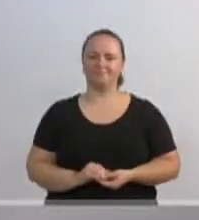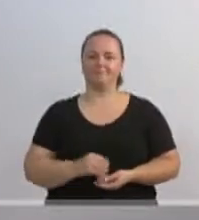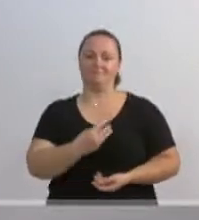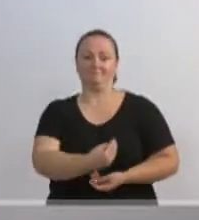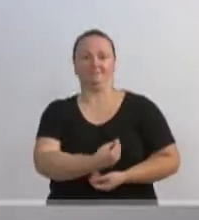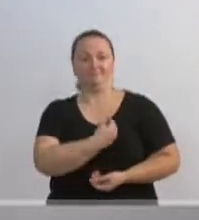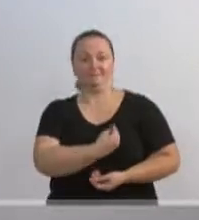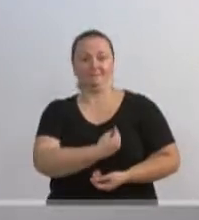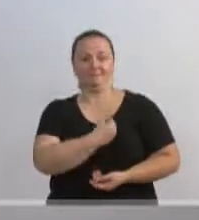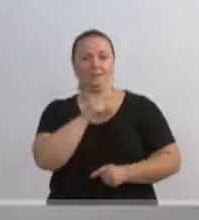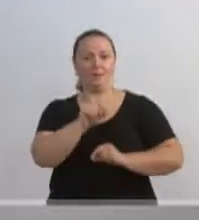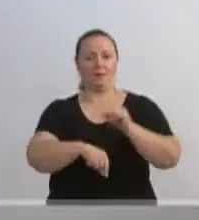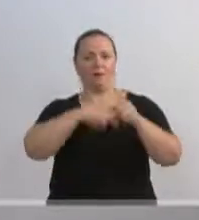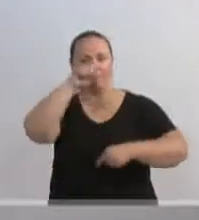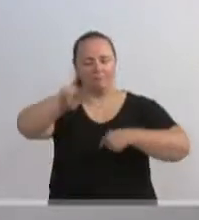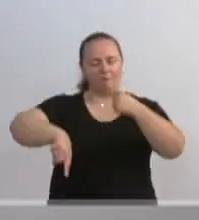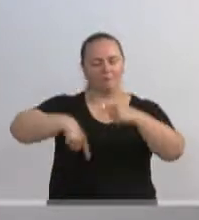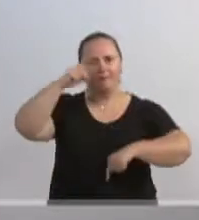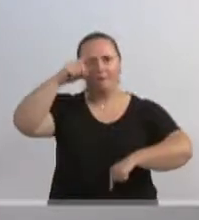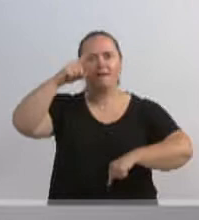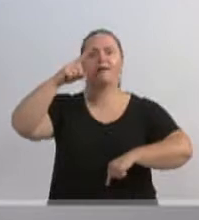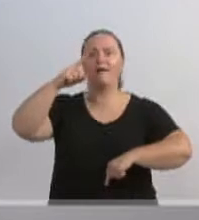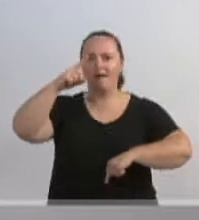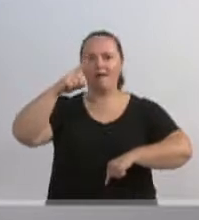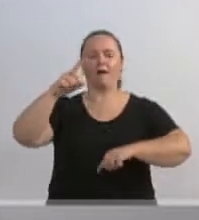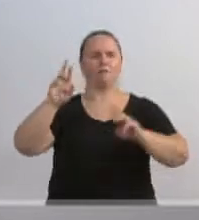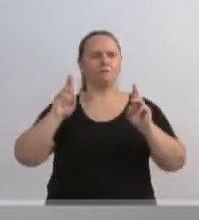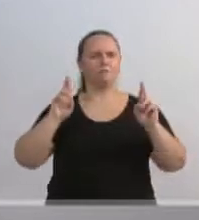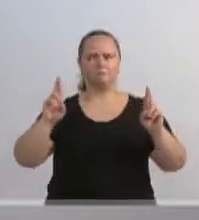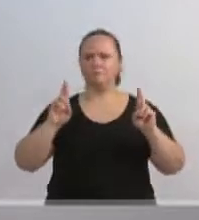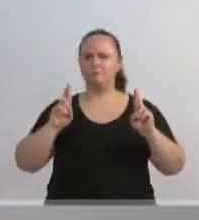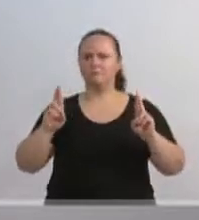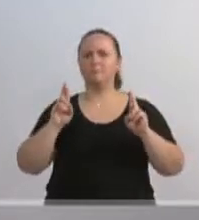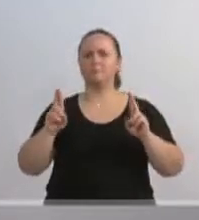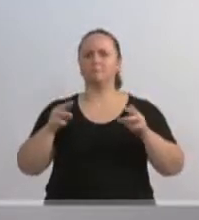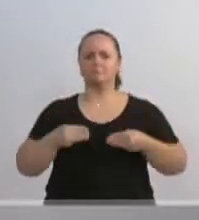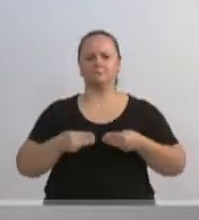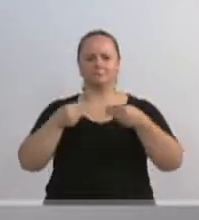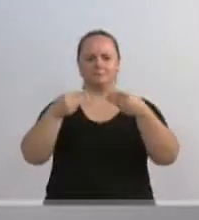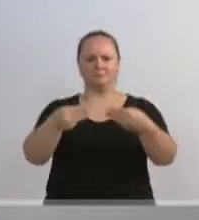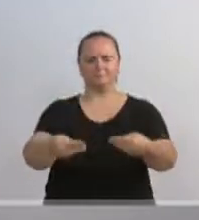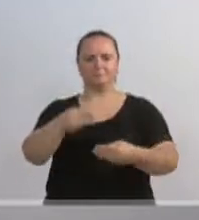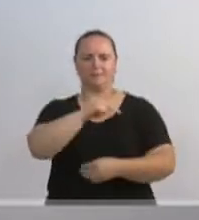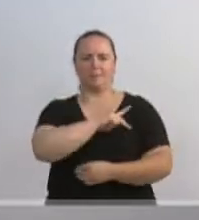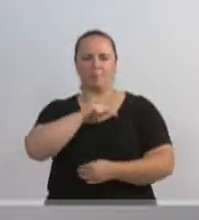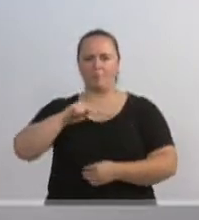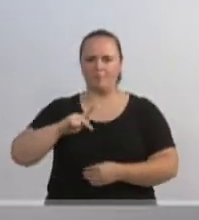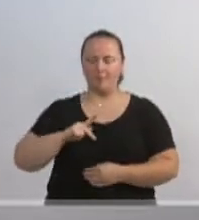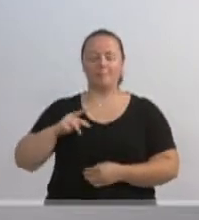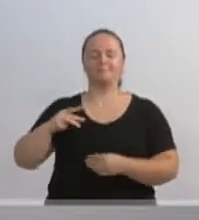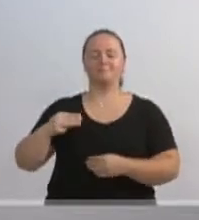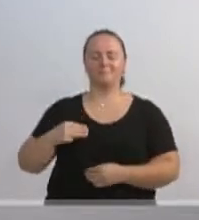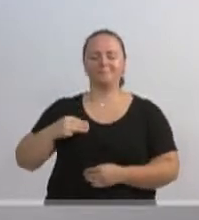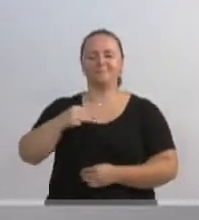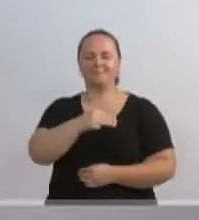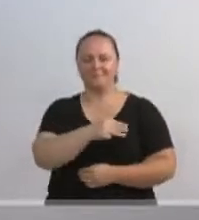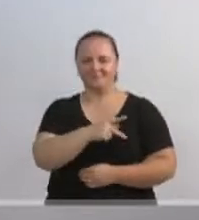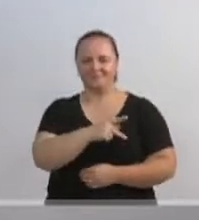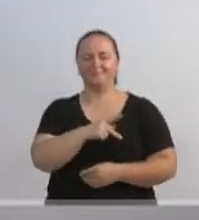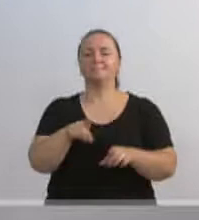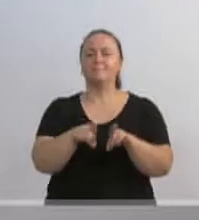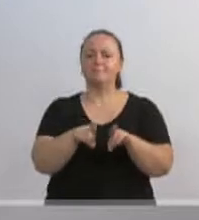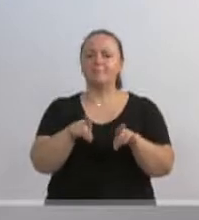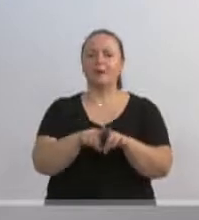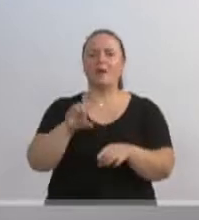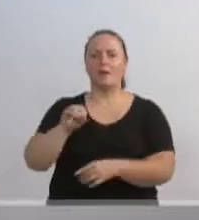superando certamente as expectativas tanto do ministério público quanto da oab quanto do observatório social nós